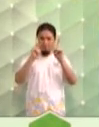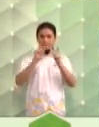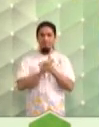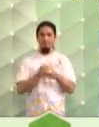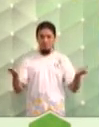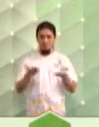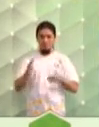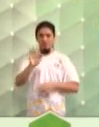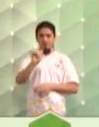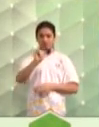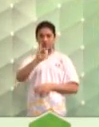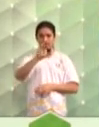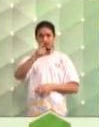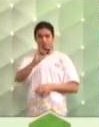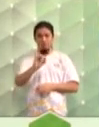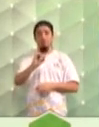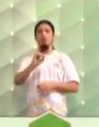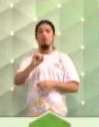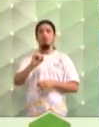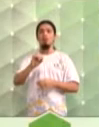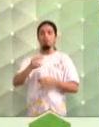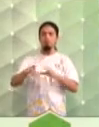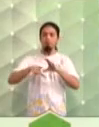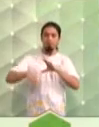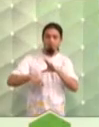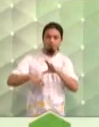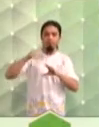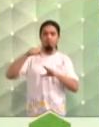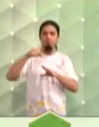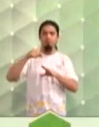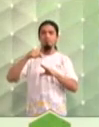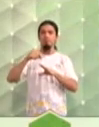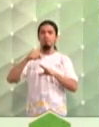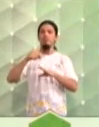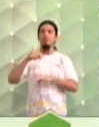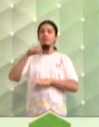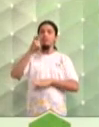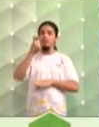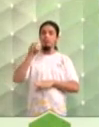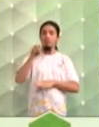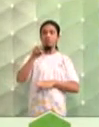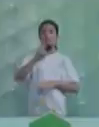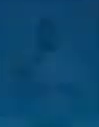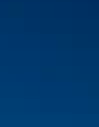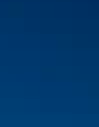para o nono prêmio no valor de R$5.000. Atenção, você que tem do outro lado.